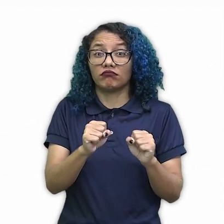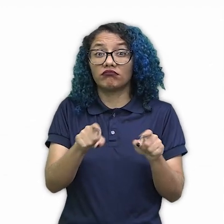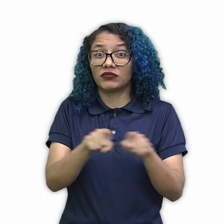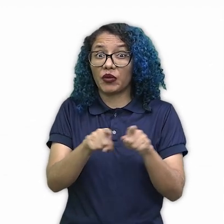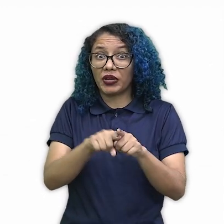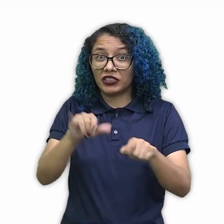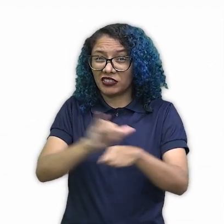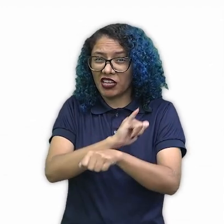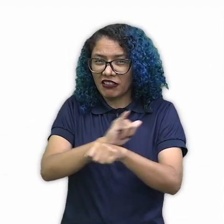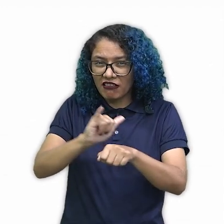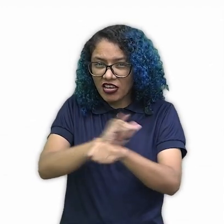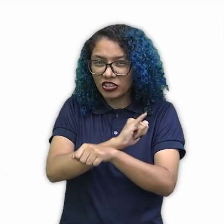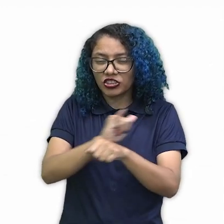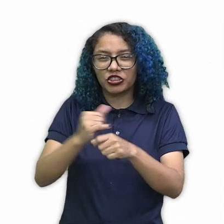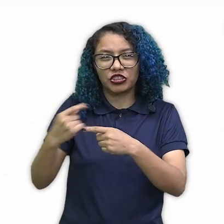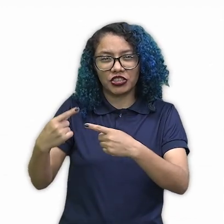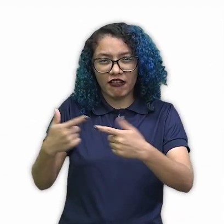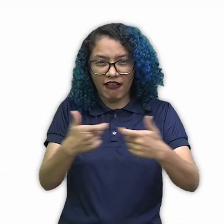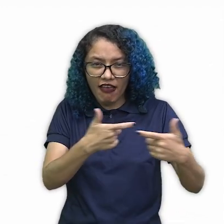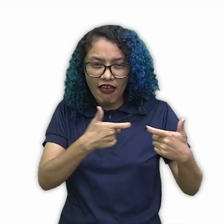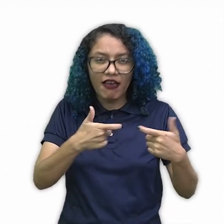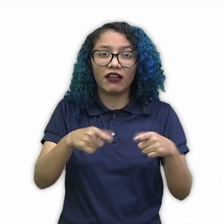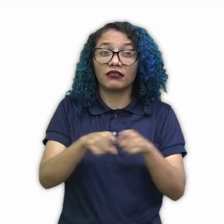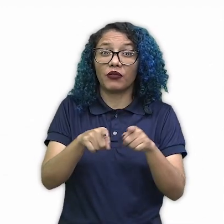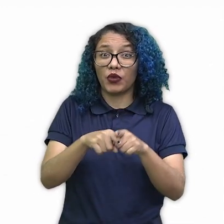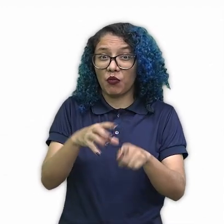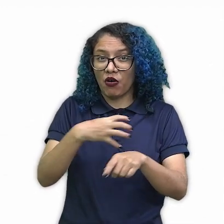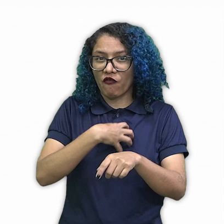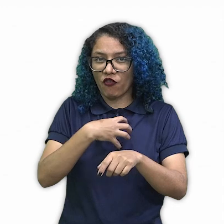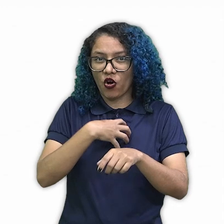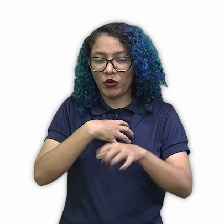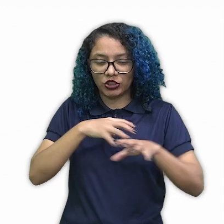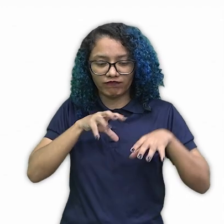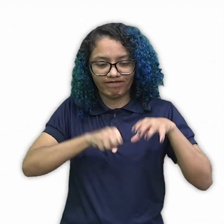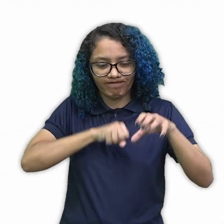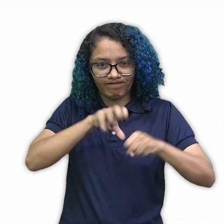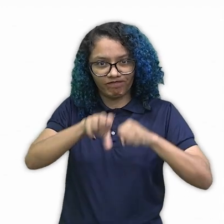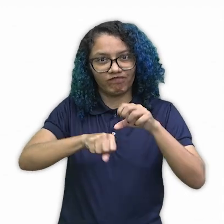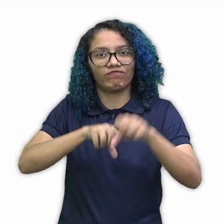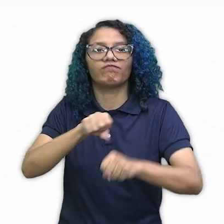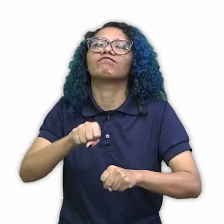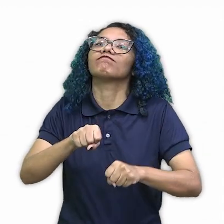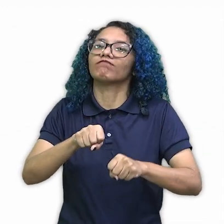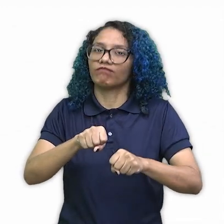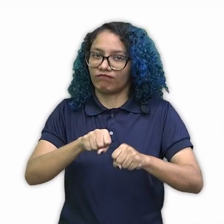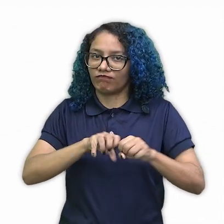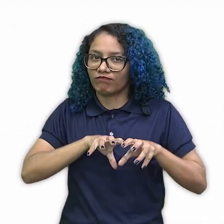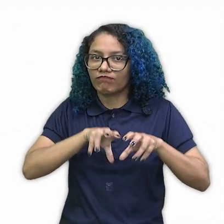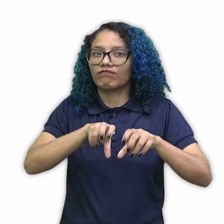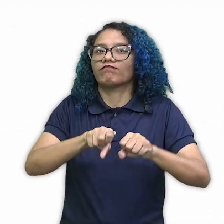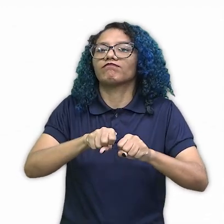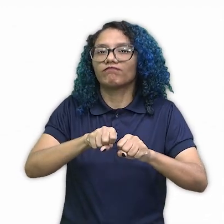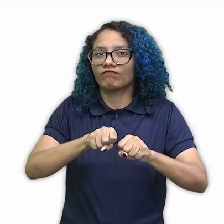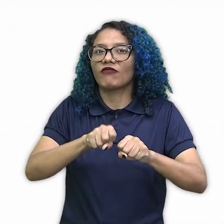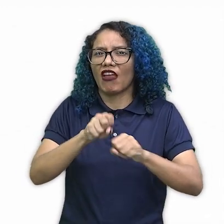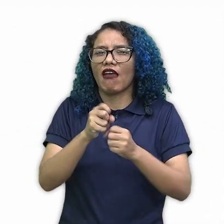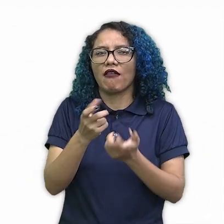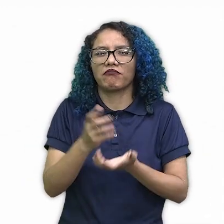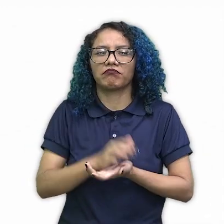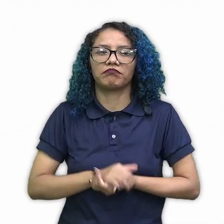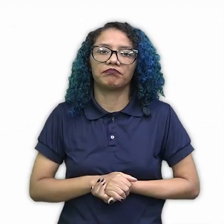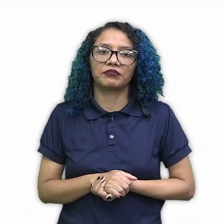instrumento de guerra, meio de dominação. Professor, isso é muito forte, é sim,